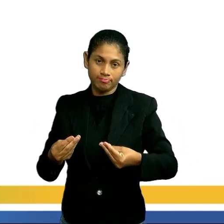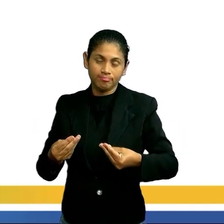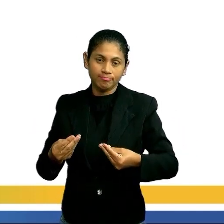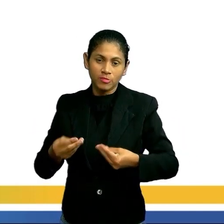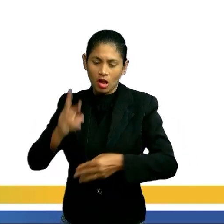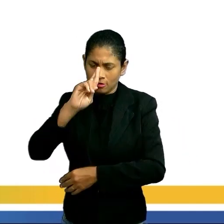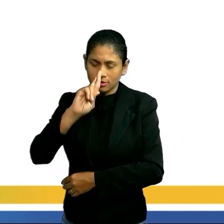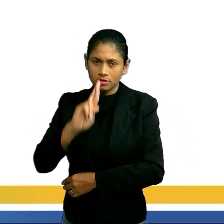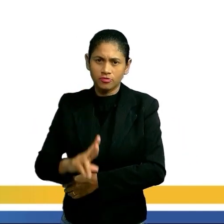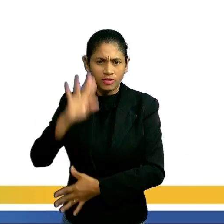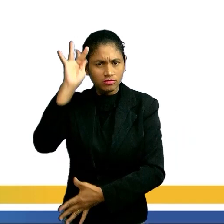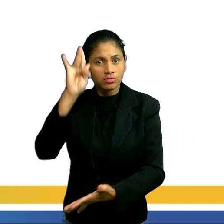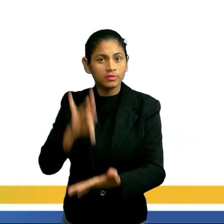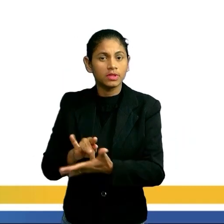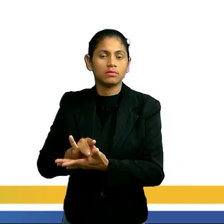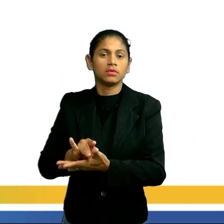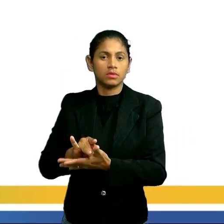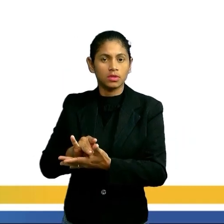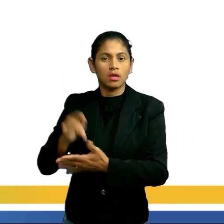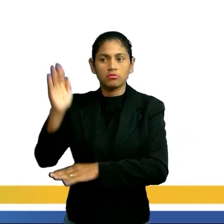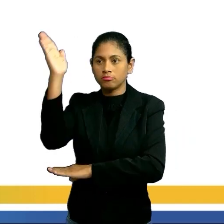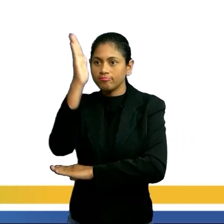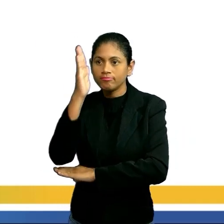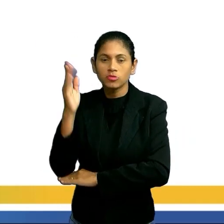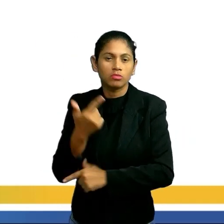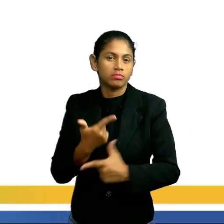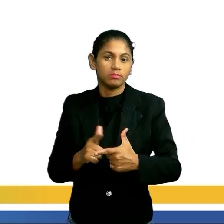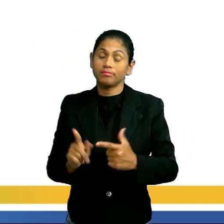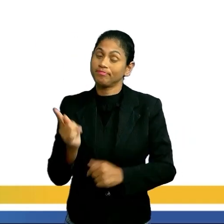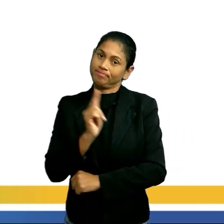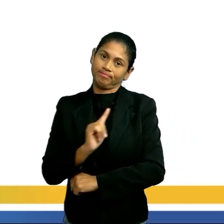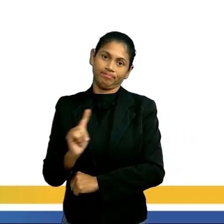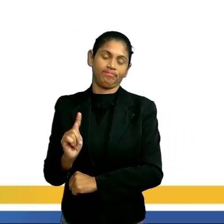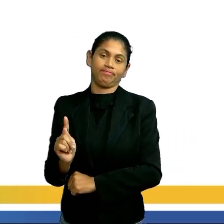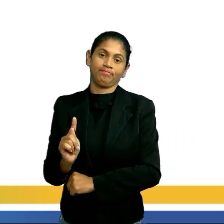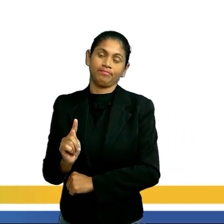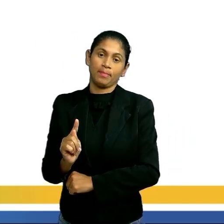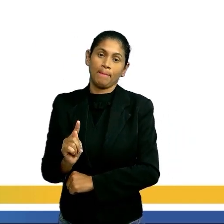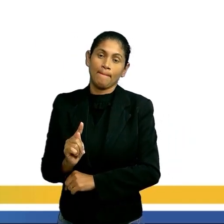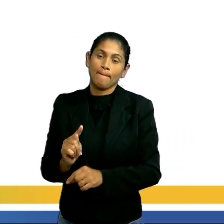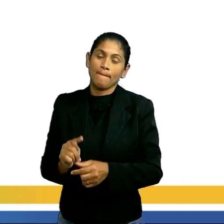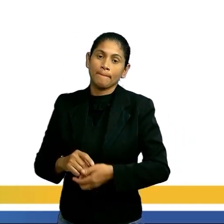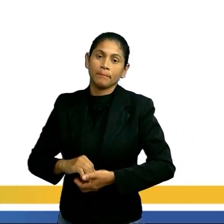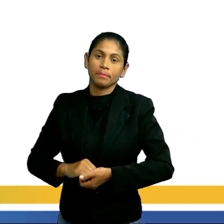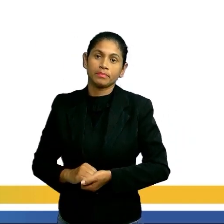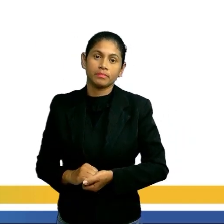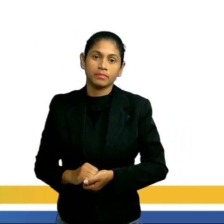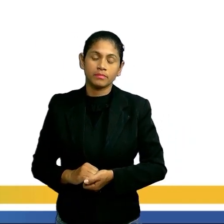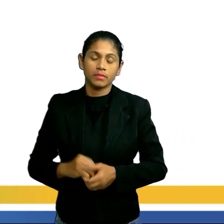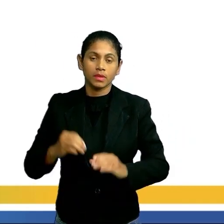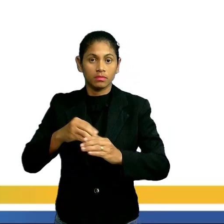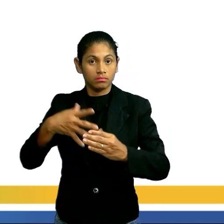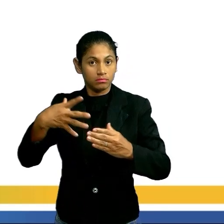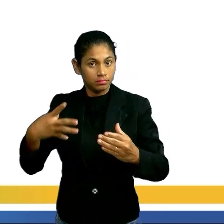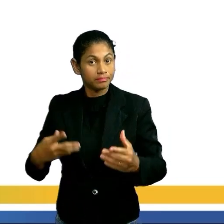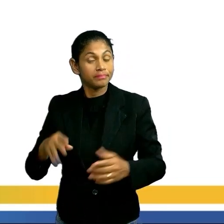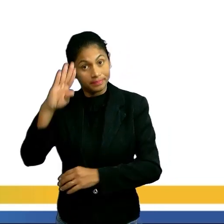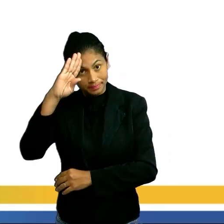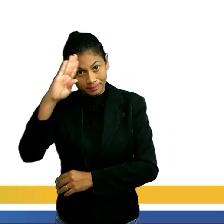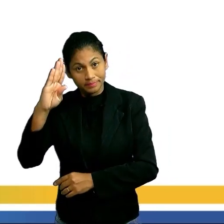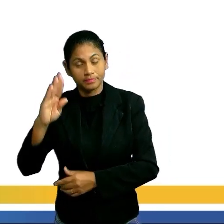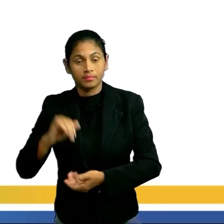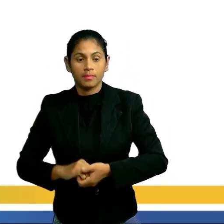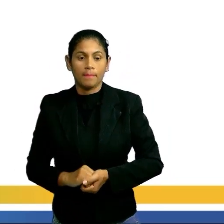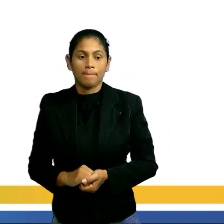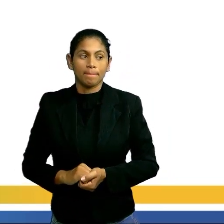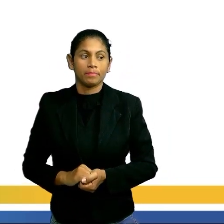situação do Brasil nesse novo momento dessa Quarta República. Então, Essas são uma das características. Além disso, eles